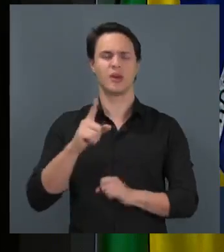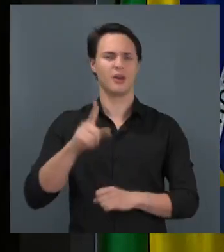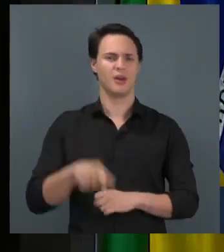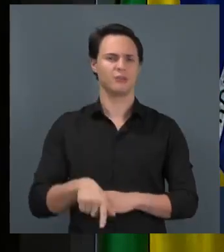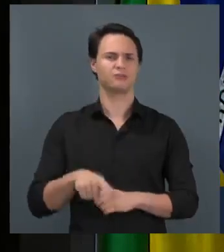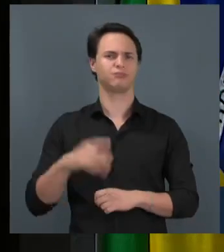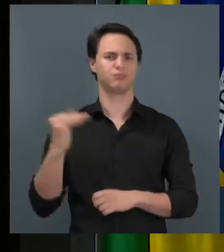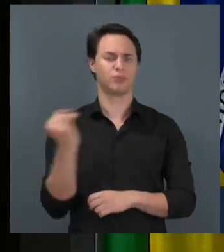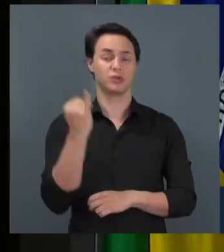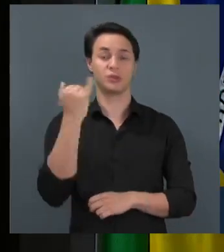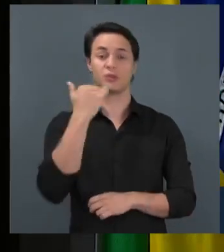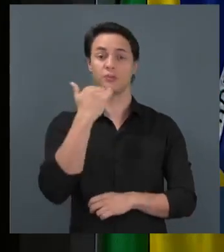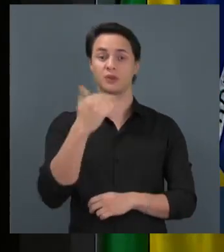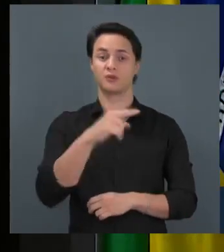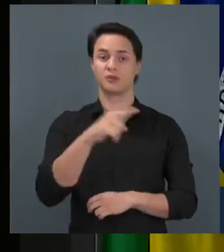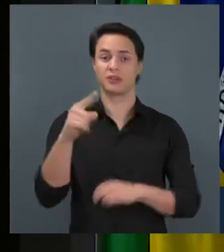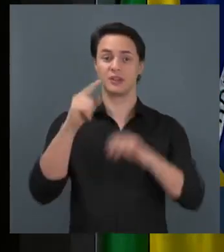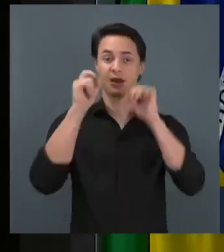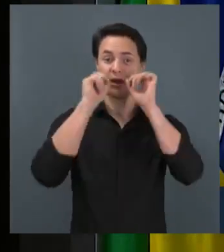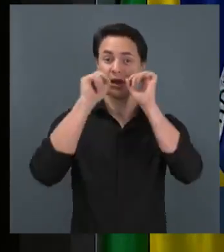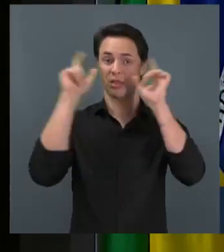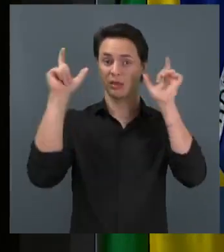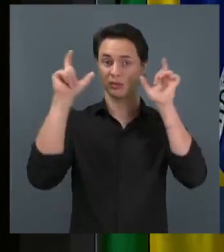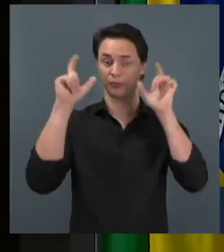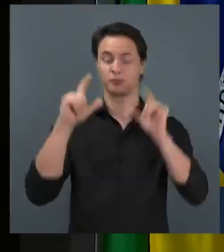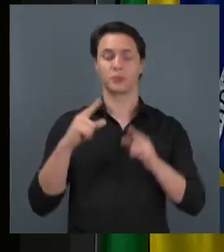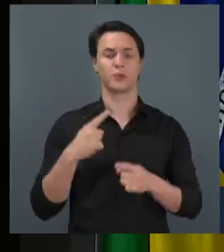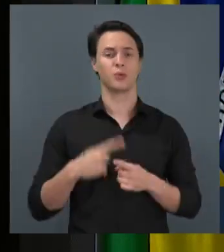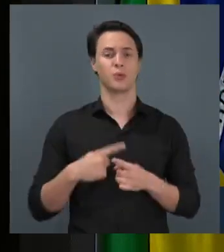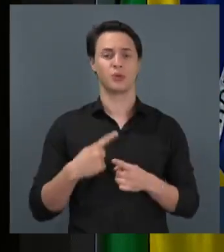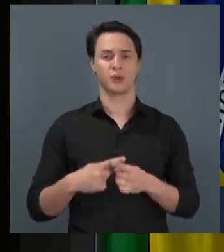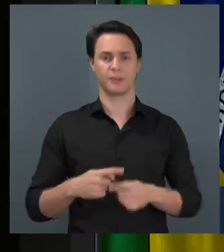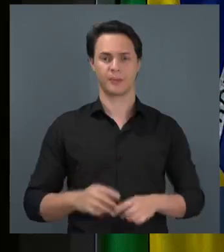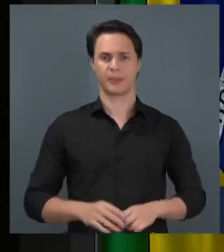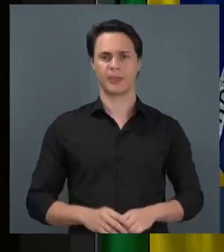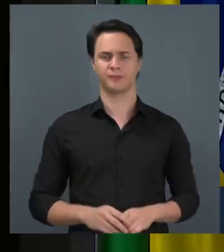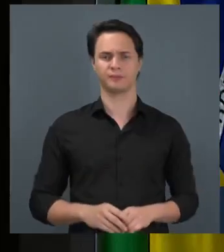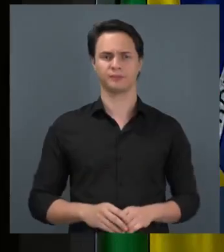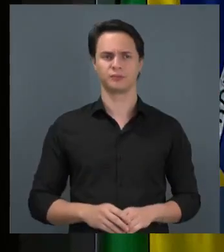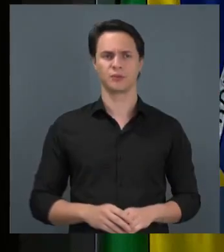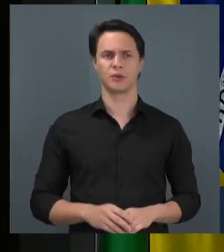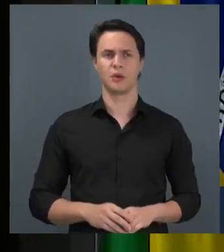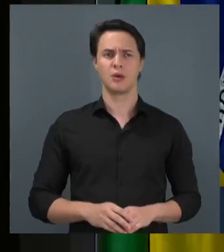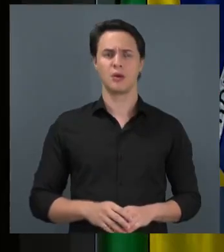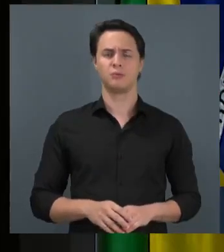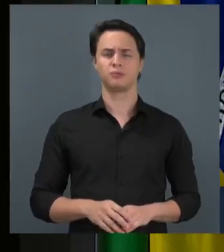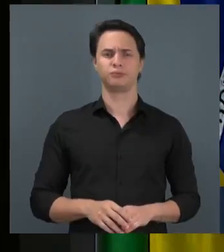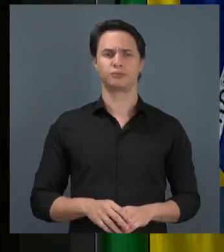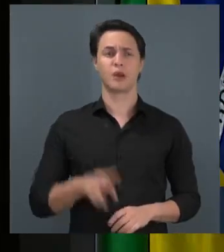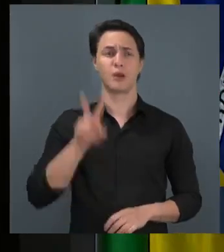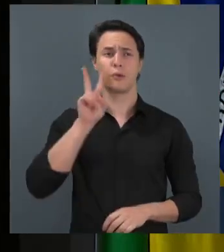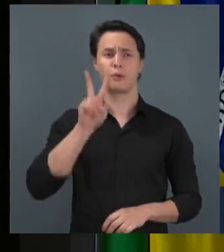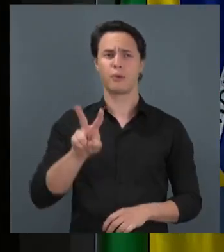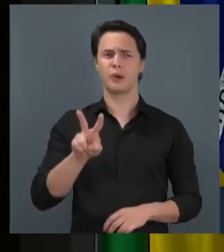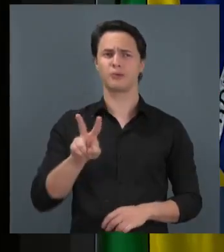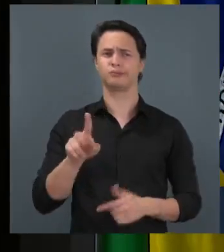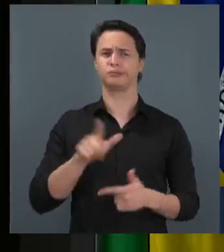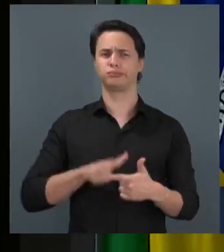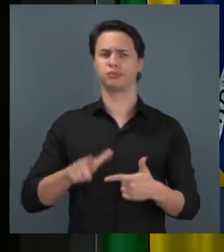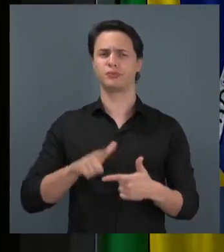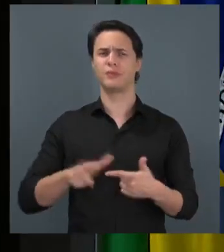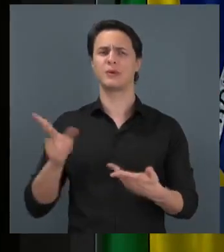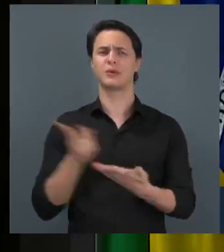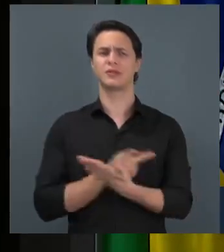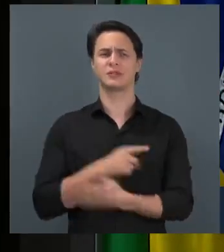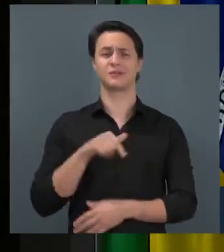peço a atenção de todos vocês, porque as aberrações que estão acontecendo aqui no Brasil, vindo do